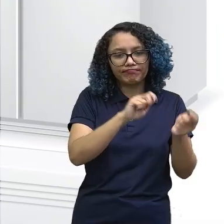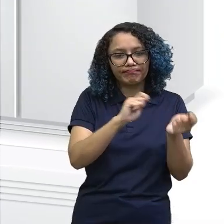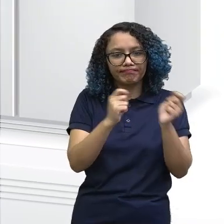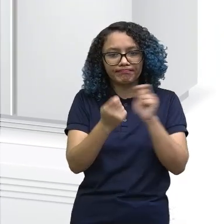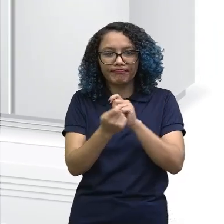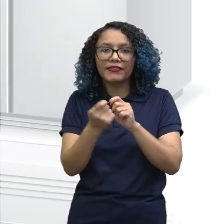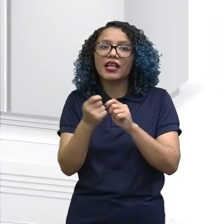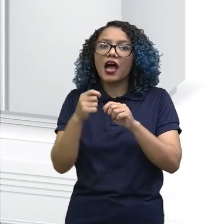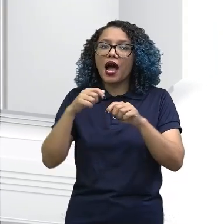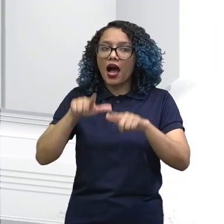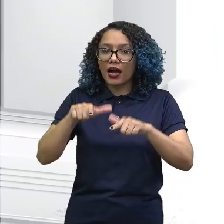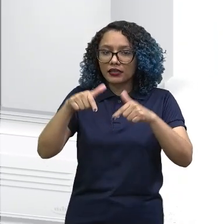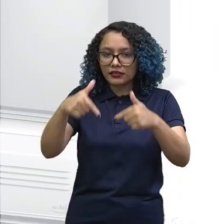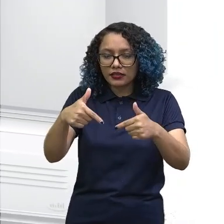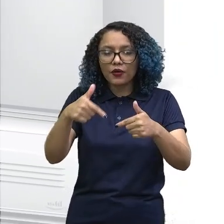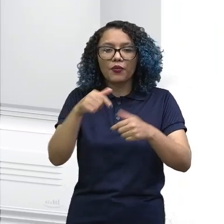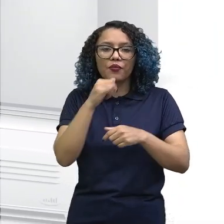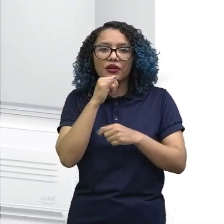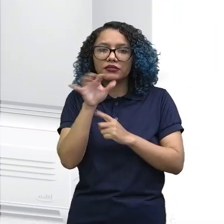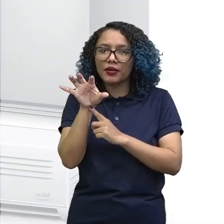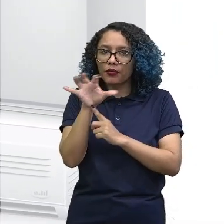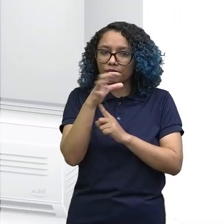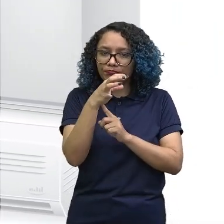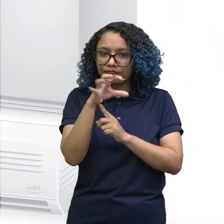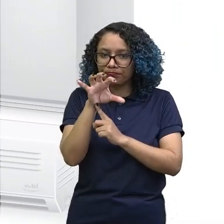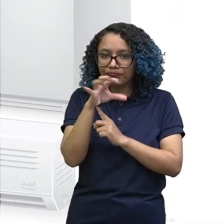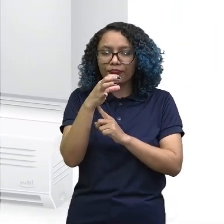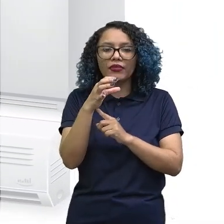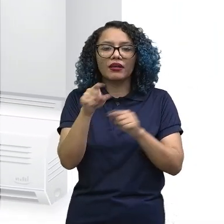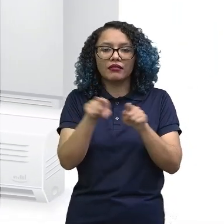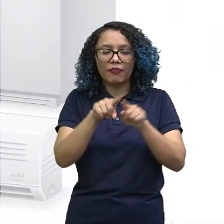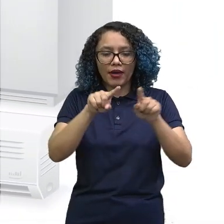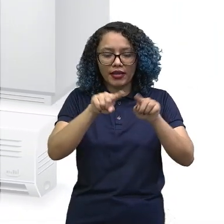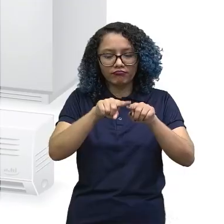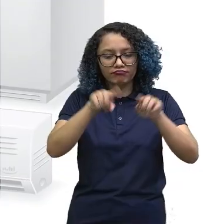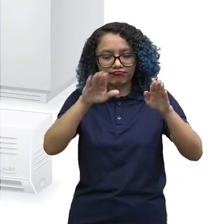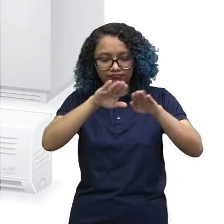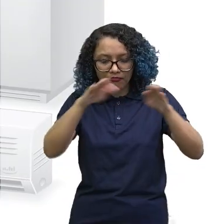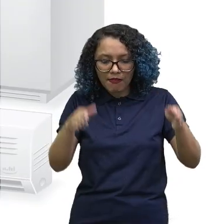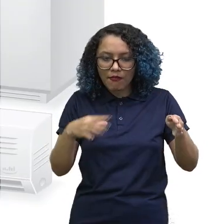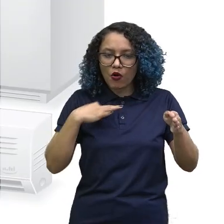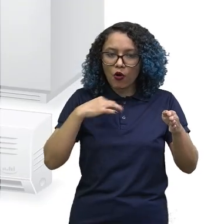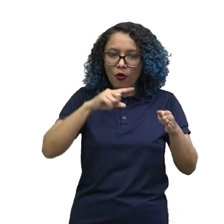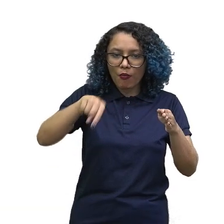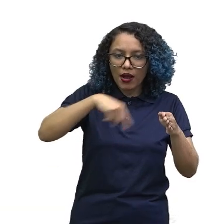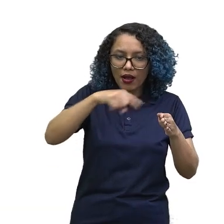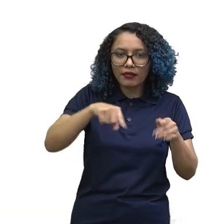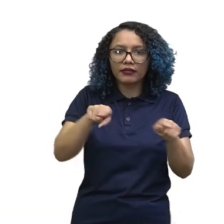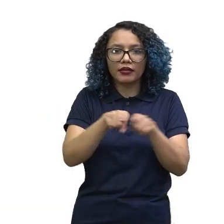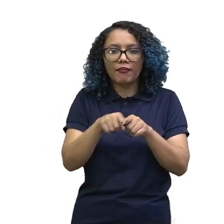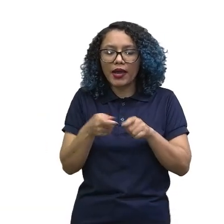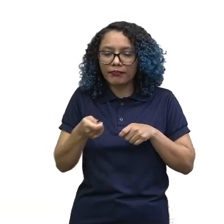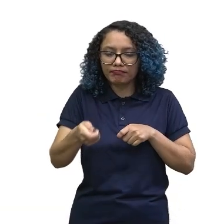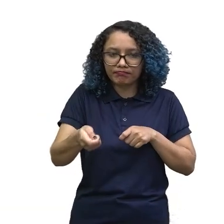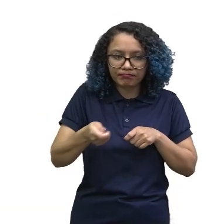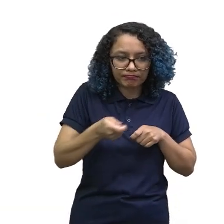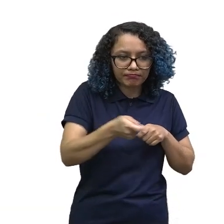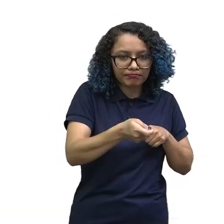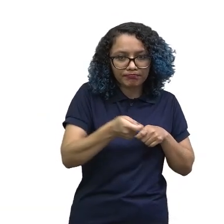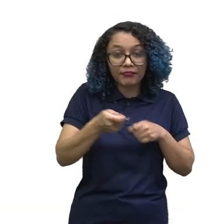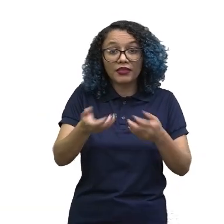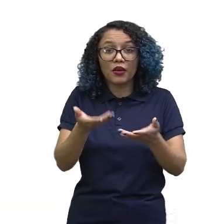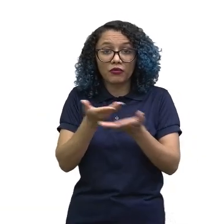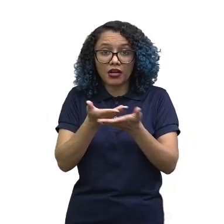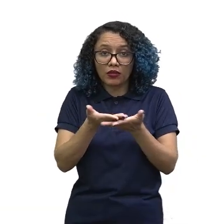energia mecânica, como os ventiladores, máquinas de lavar e aspirador de pó, por exemplo. Na aula de hoje, você